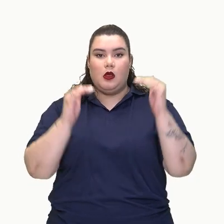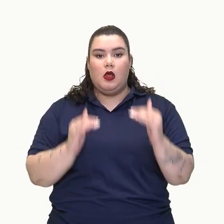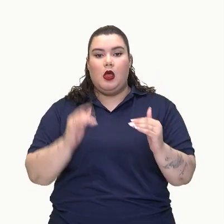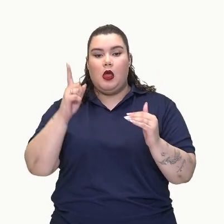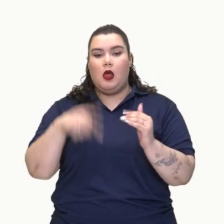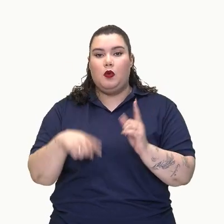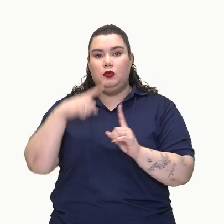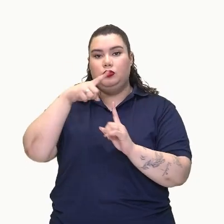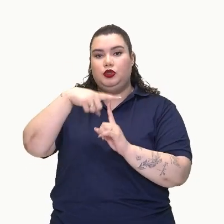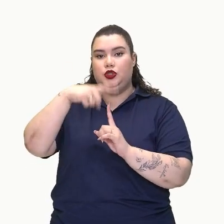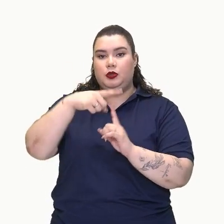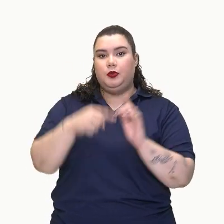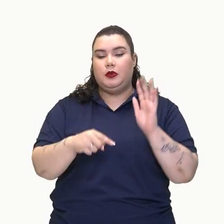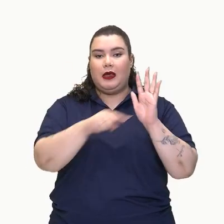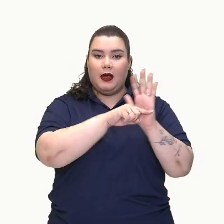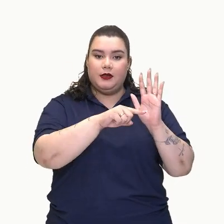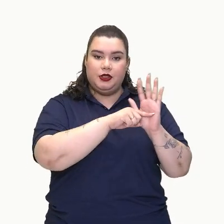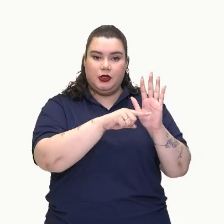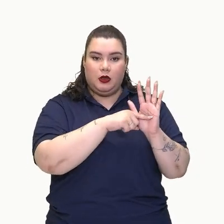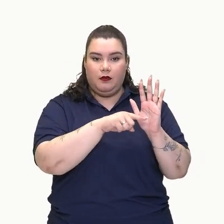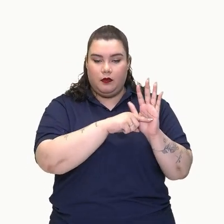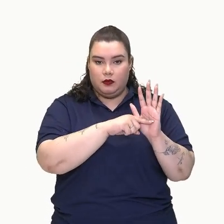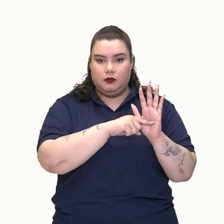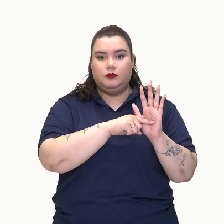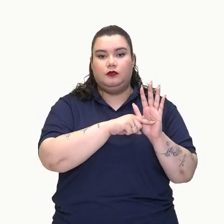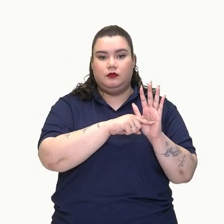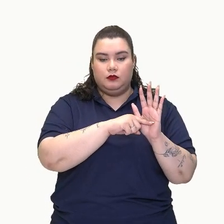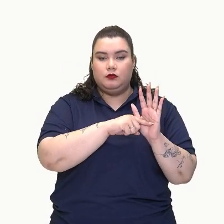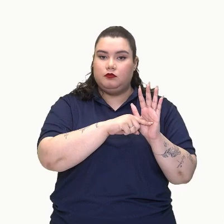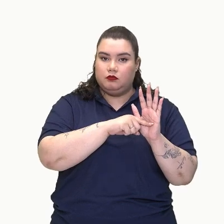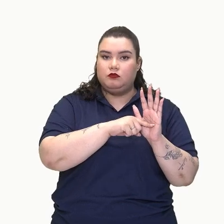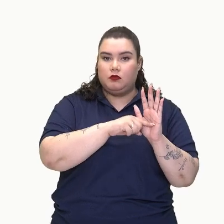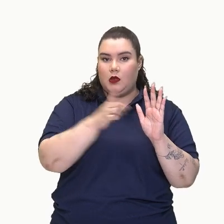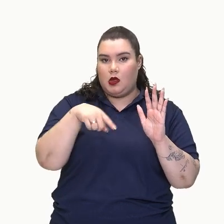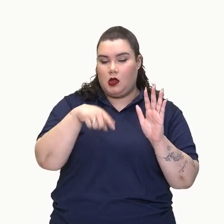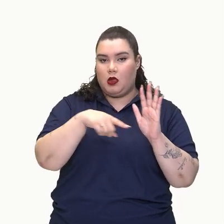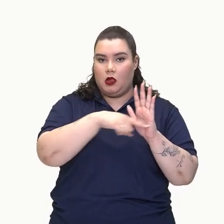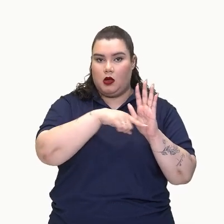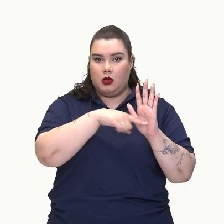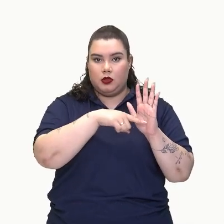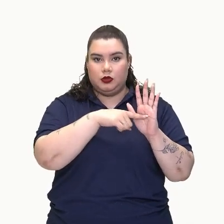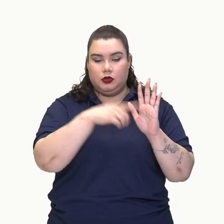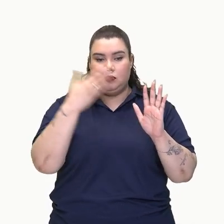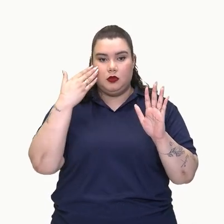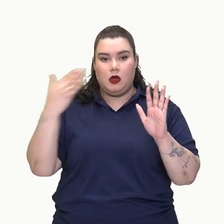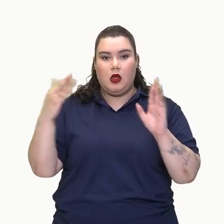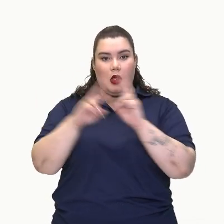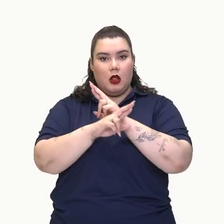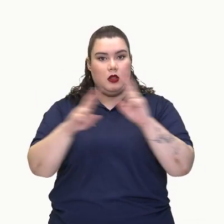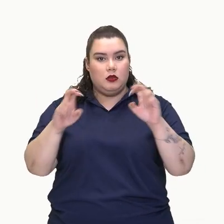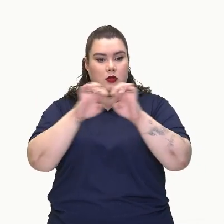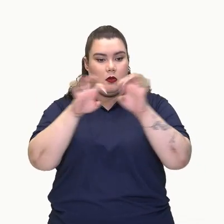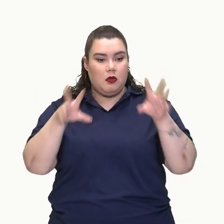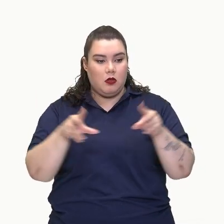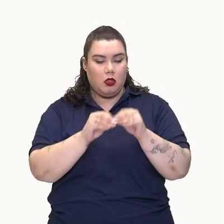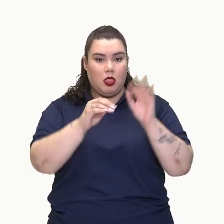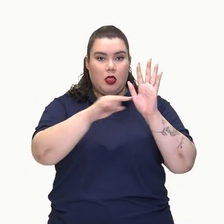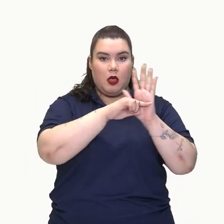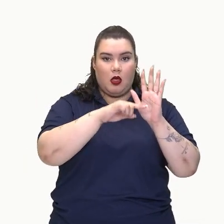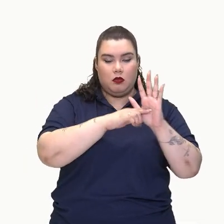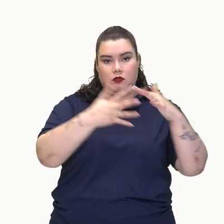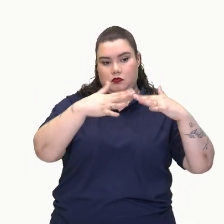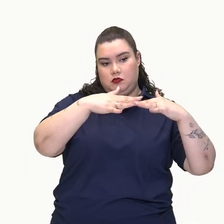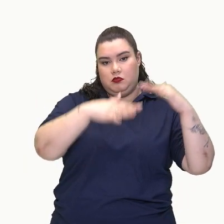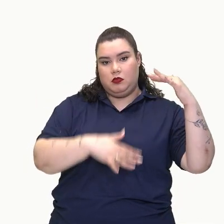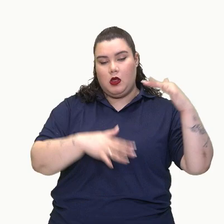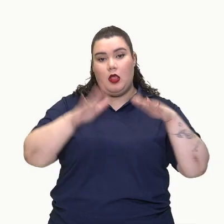relação desarmônica, observem que ela pode ser considerada também uma relação negativa, vai depender ali do livro que eu estou